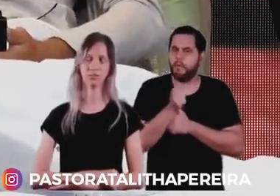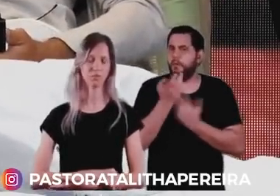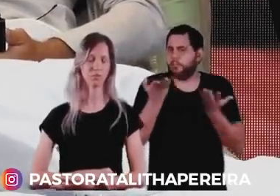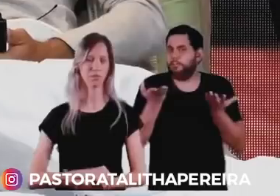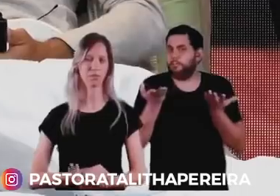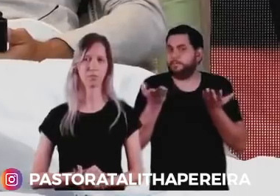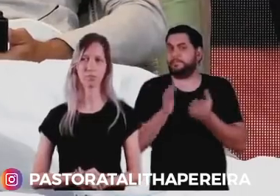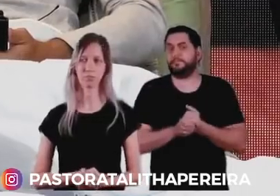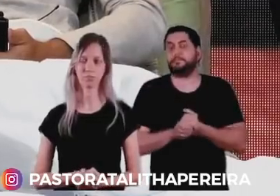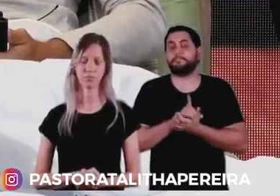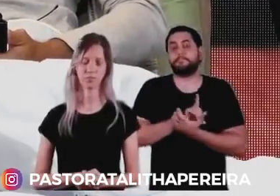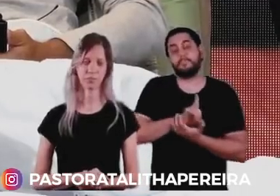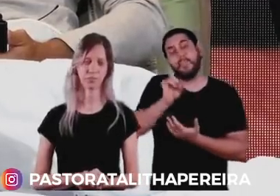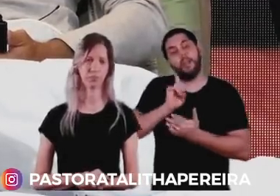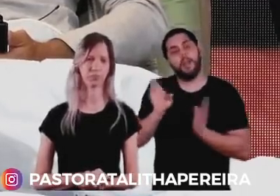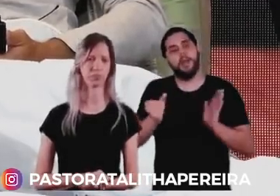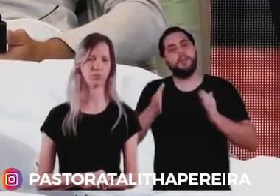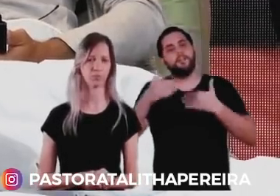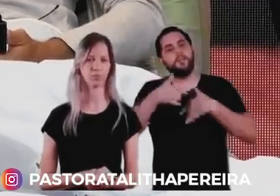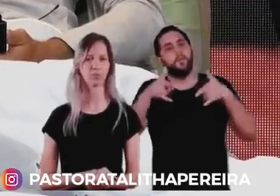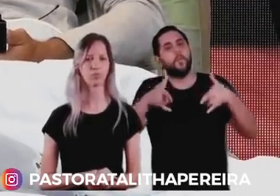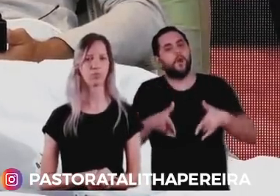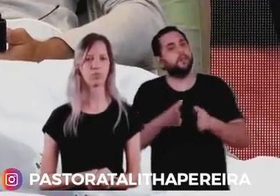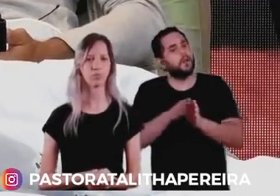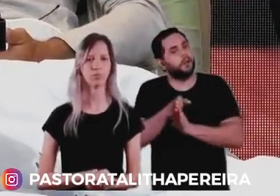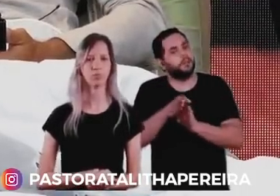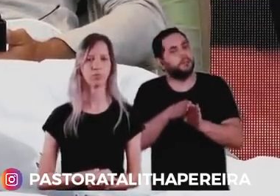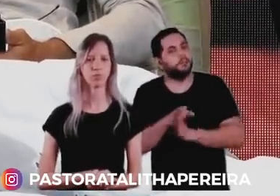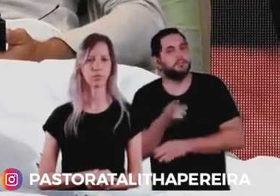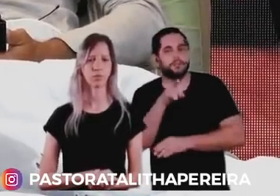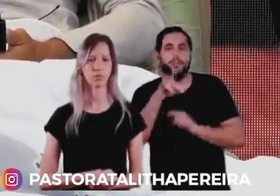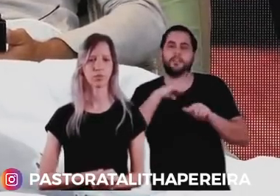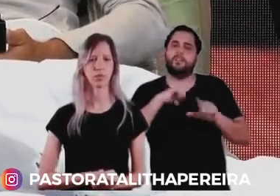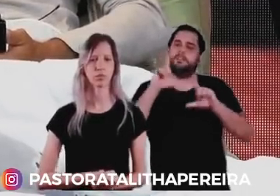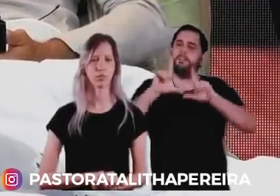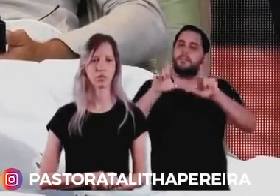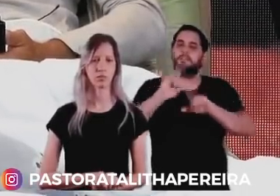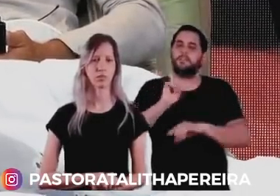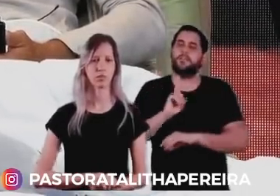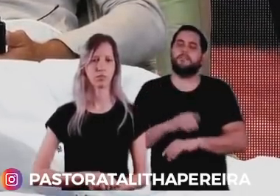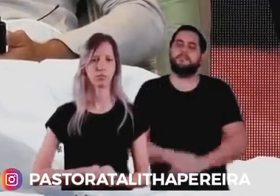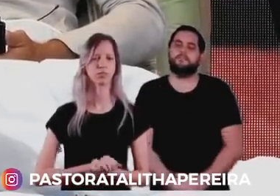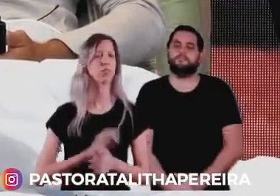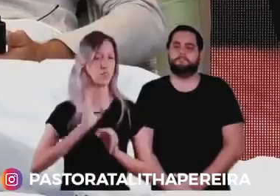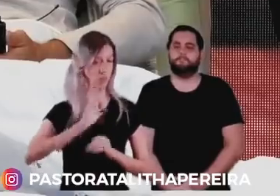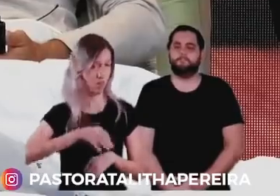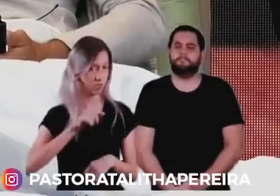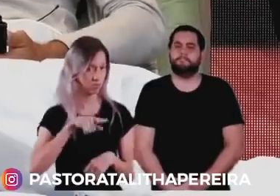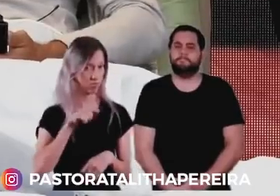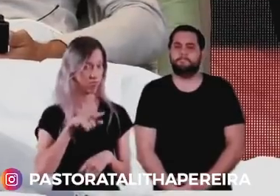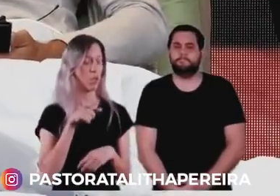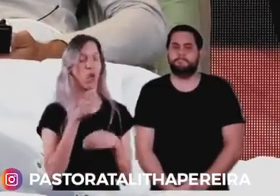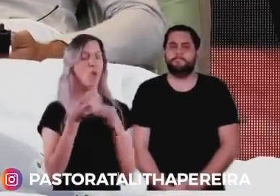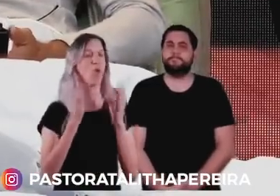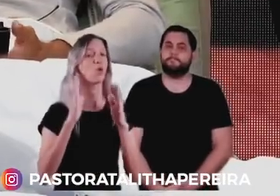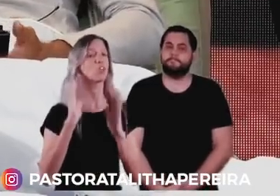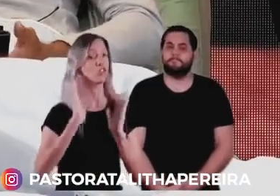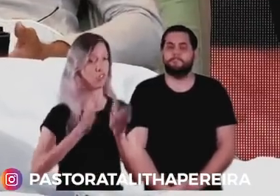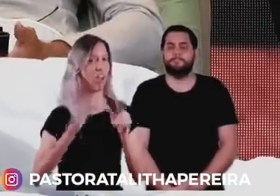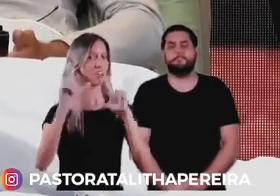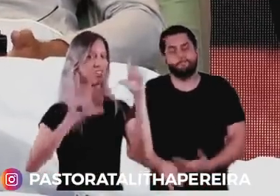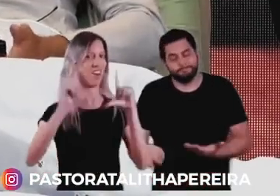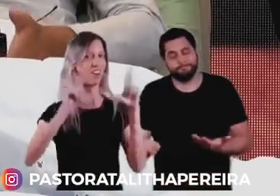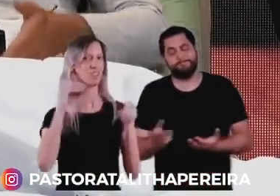notícias, mas dentro do quarto, eu não aconselho você colocar uma televisão dentro do quarto. Isso mesmo, e olha que nós já tivemos,